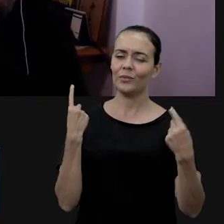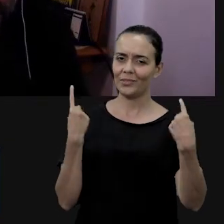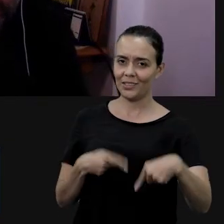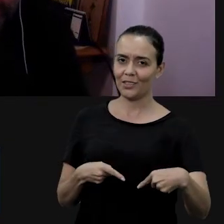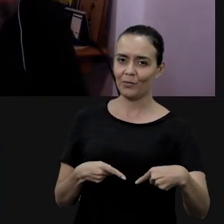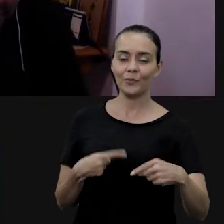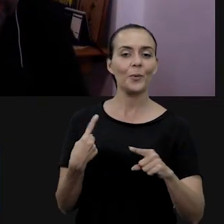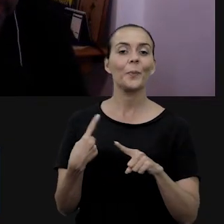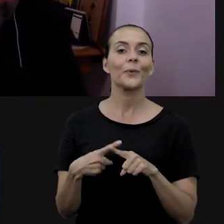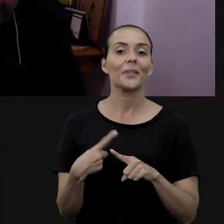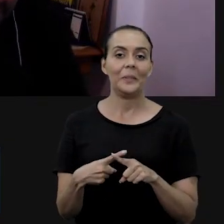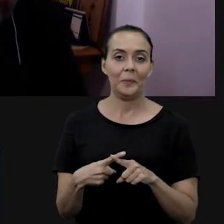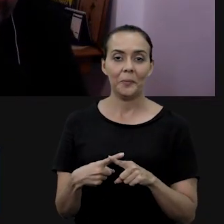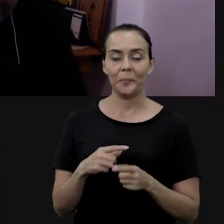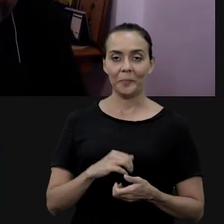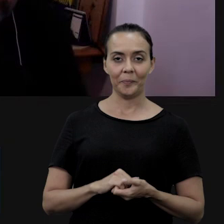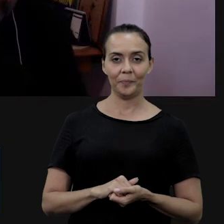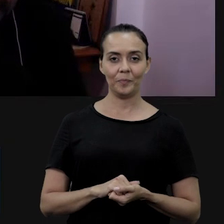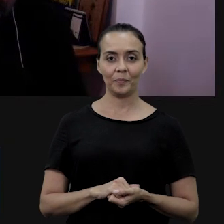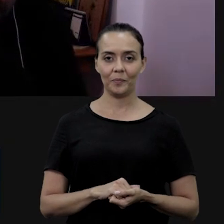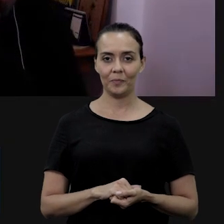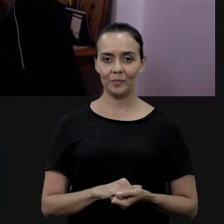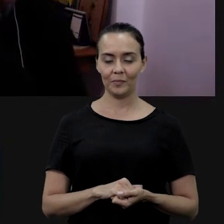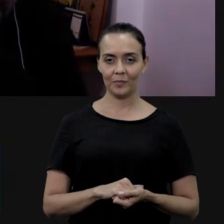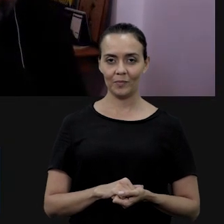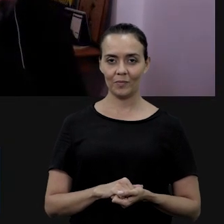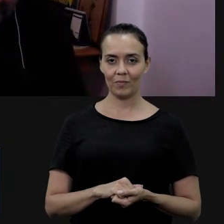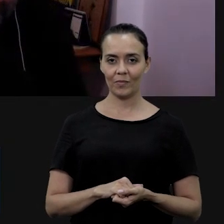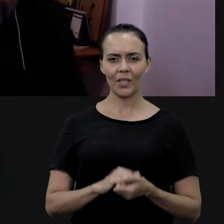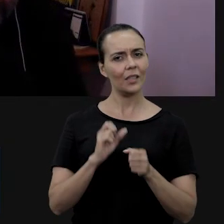A parte do carro é sempre um desafio, porque